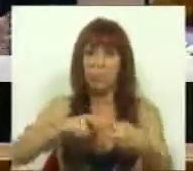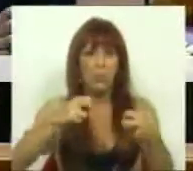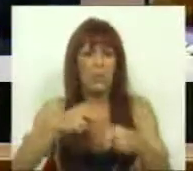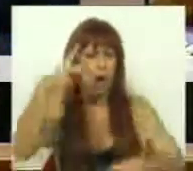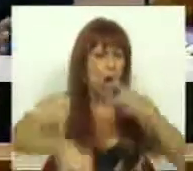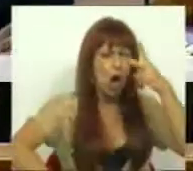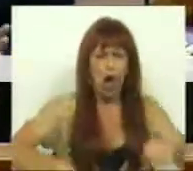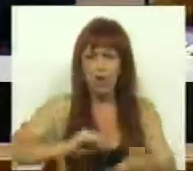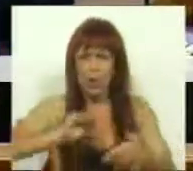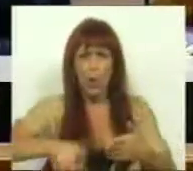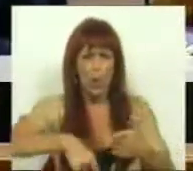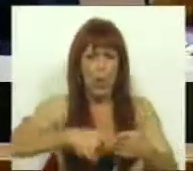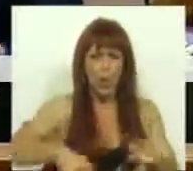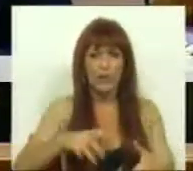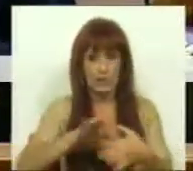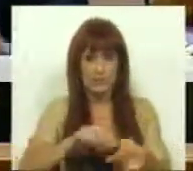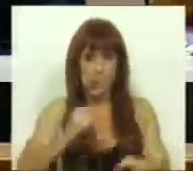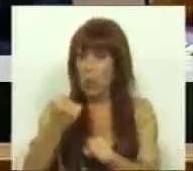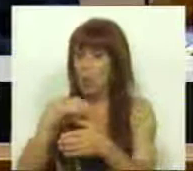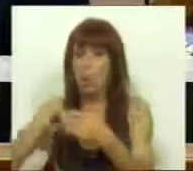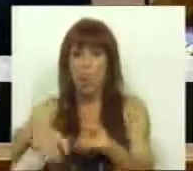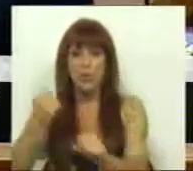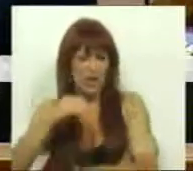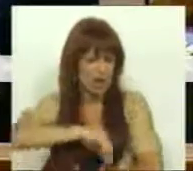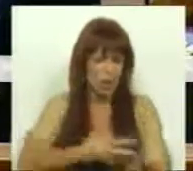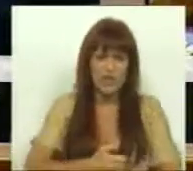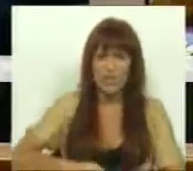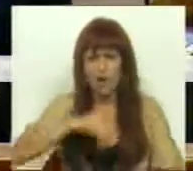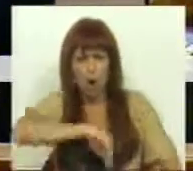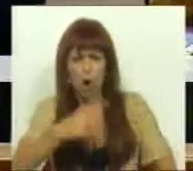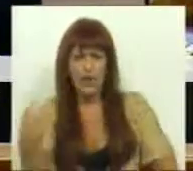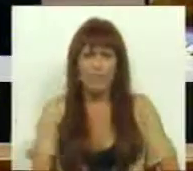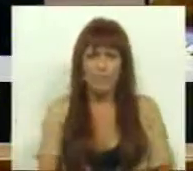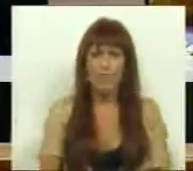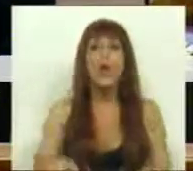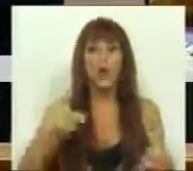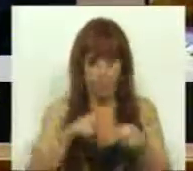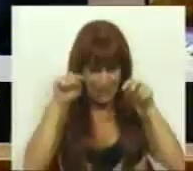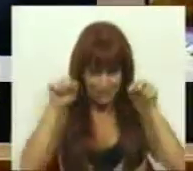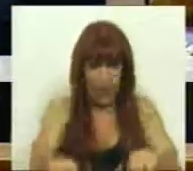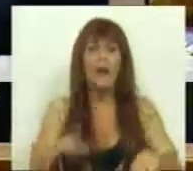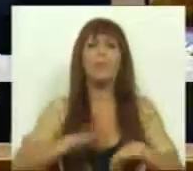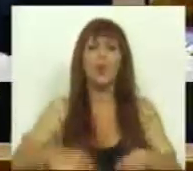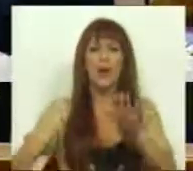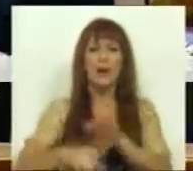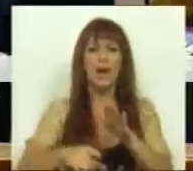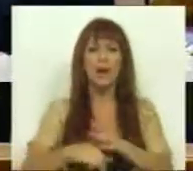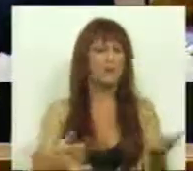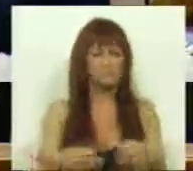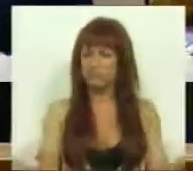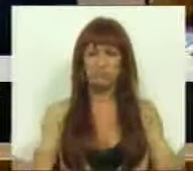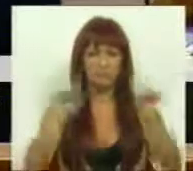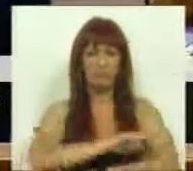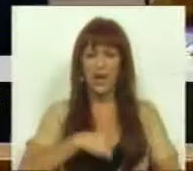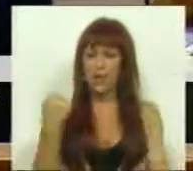em cortar o contrato de fidelização do contrato de trabalho, do subsídio de desemprego ou da reforma. E o problema está aqui e é por isso que a lei não